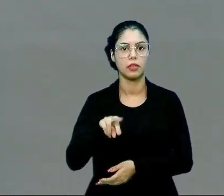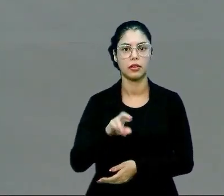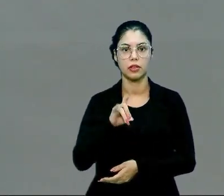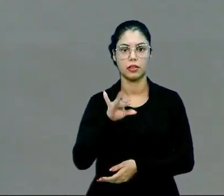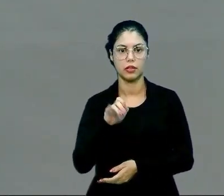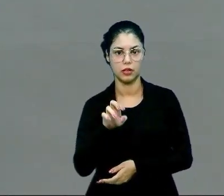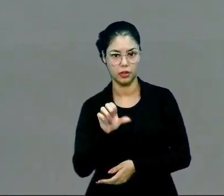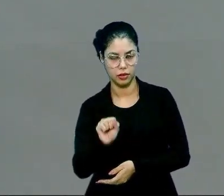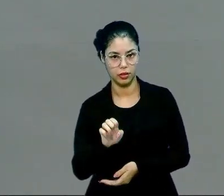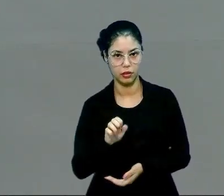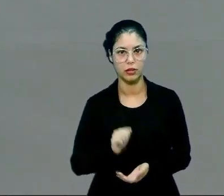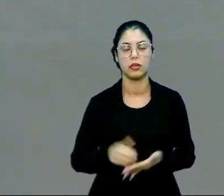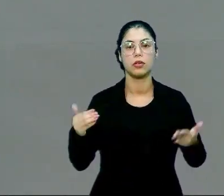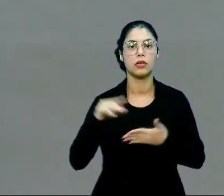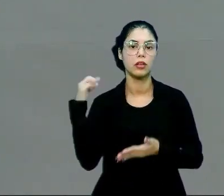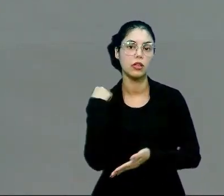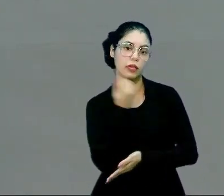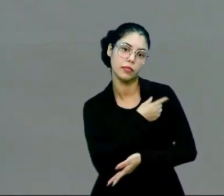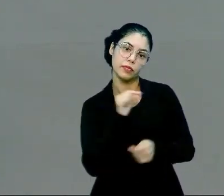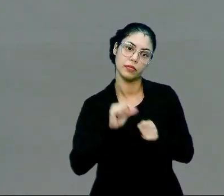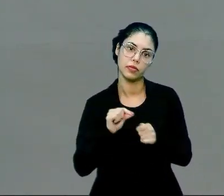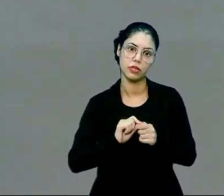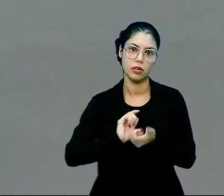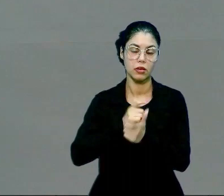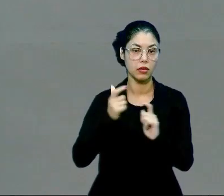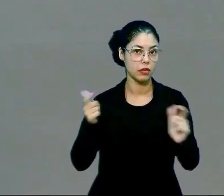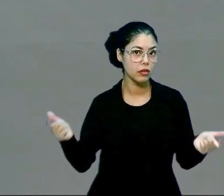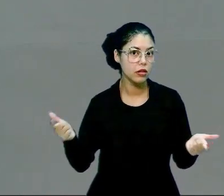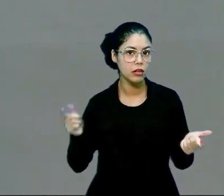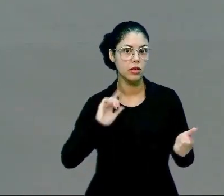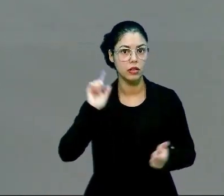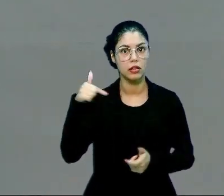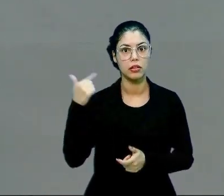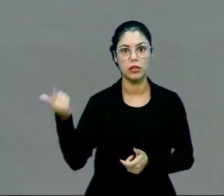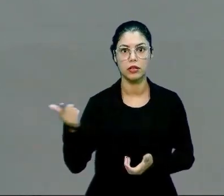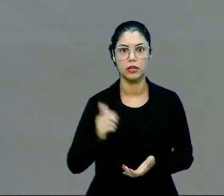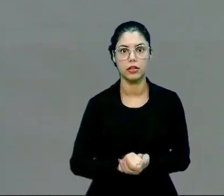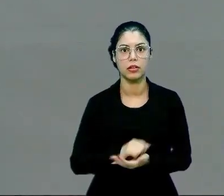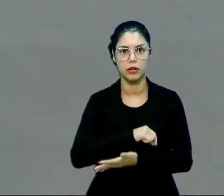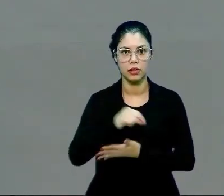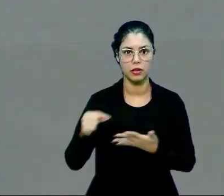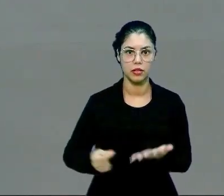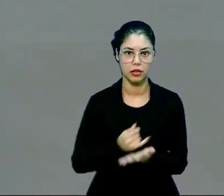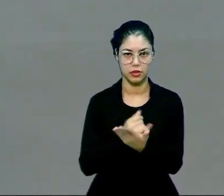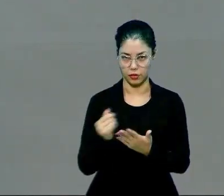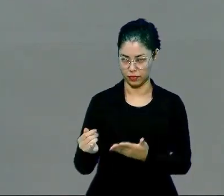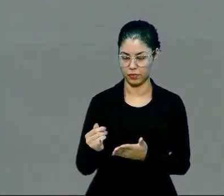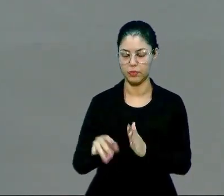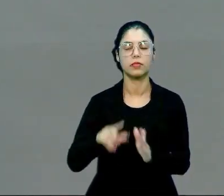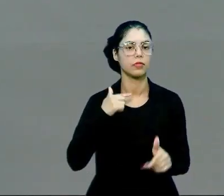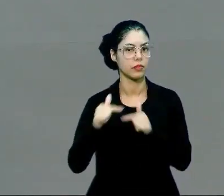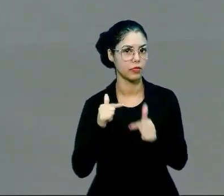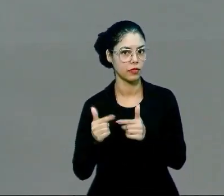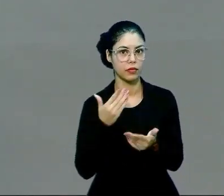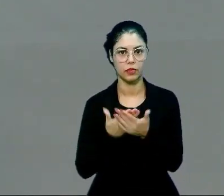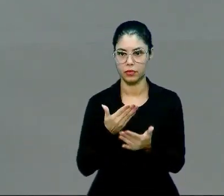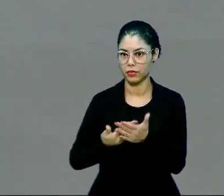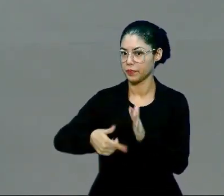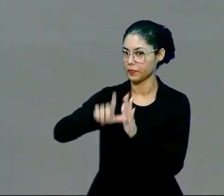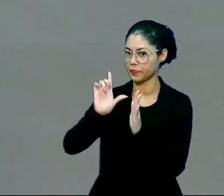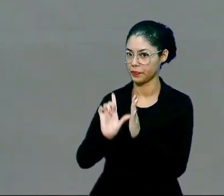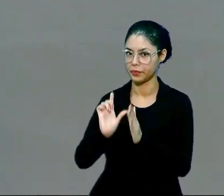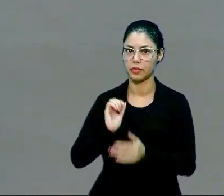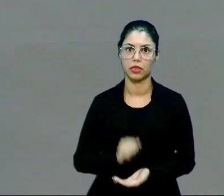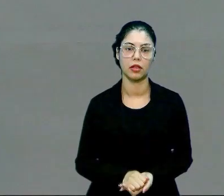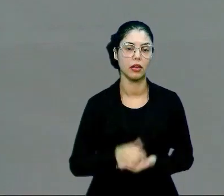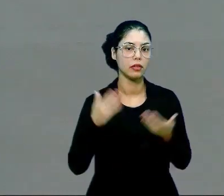Naraline Menezes e hoje nós faremos um apanhado de todos os outros tipos de introduções que foram trabalhados nas aulas